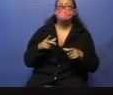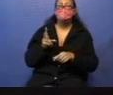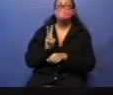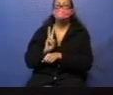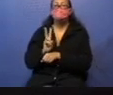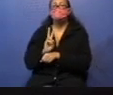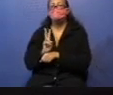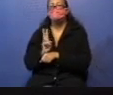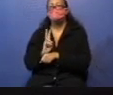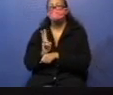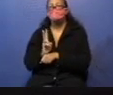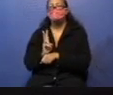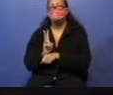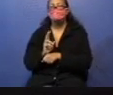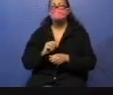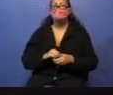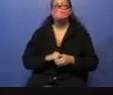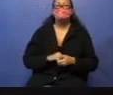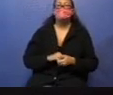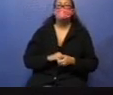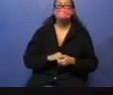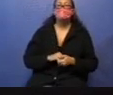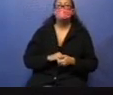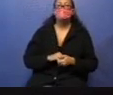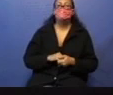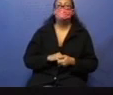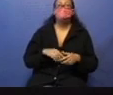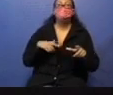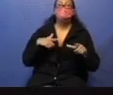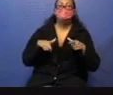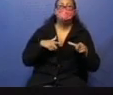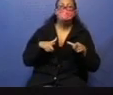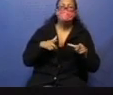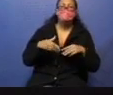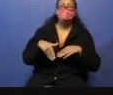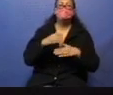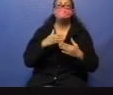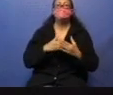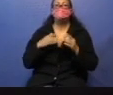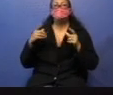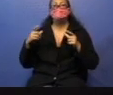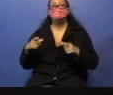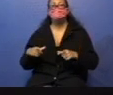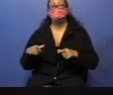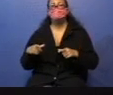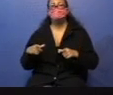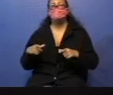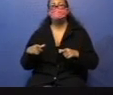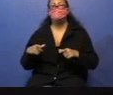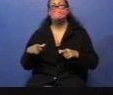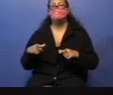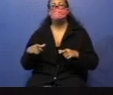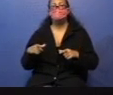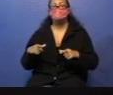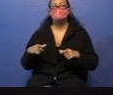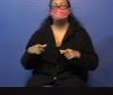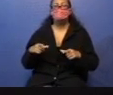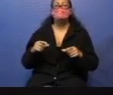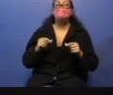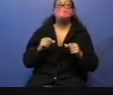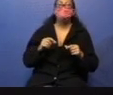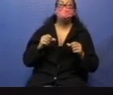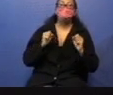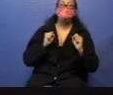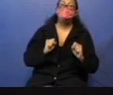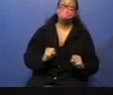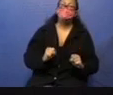Vigilância Sanitária. Ela atua em todos os setores relacionados a produtos e serviços que